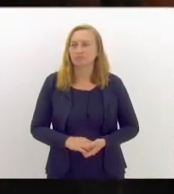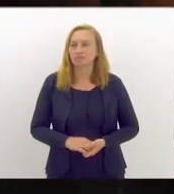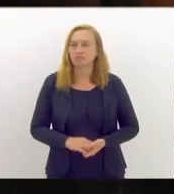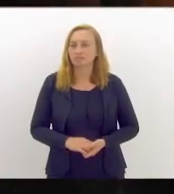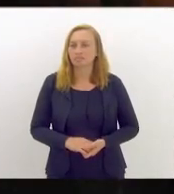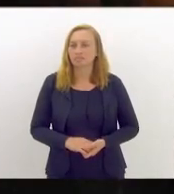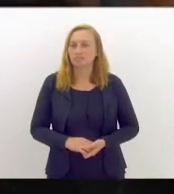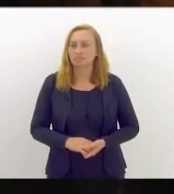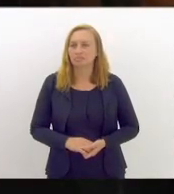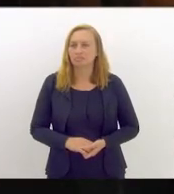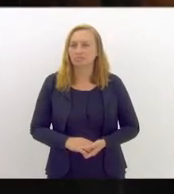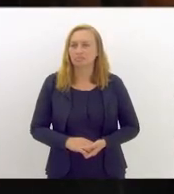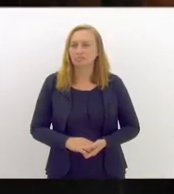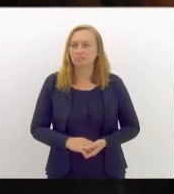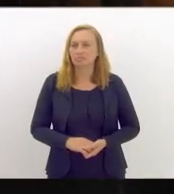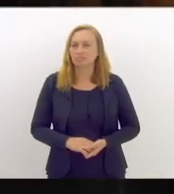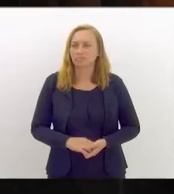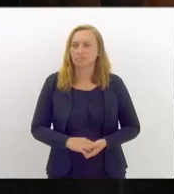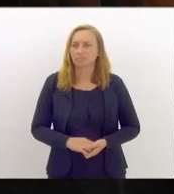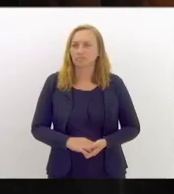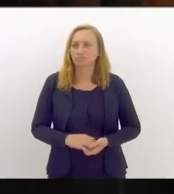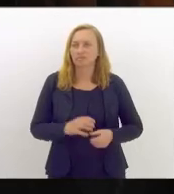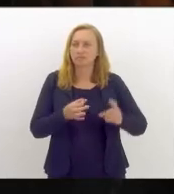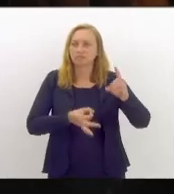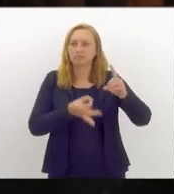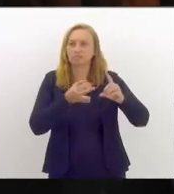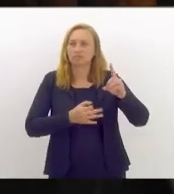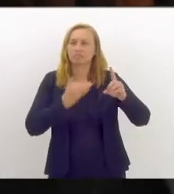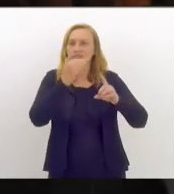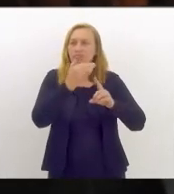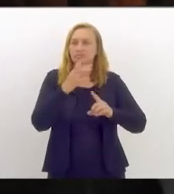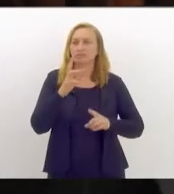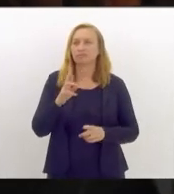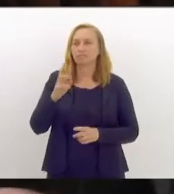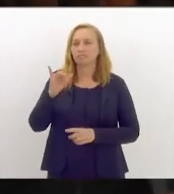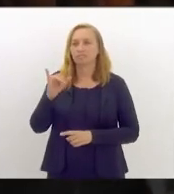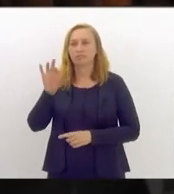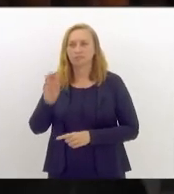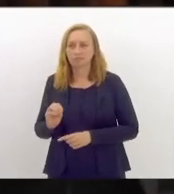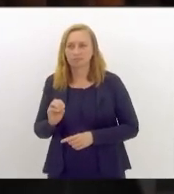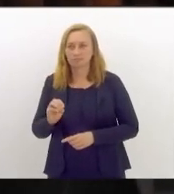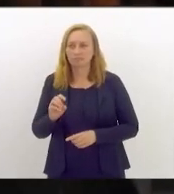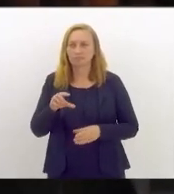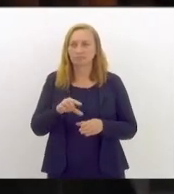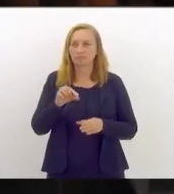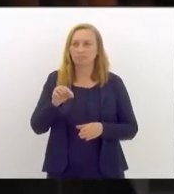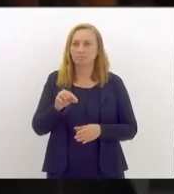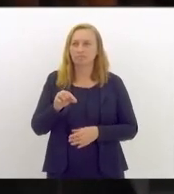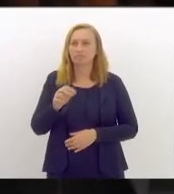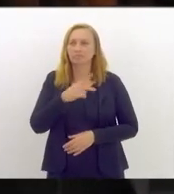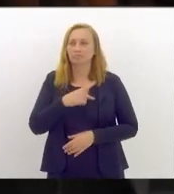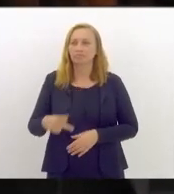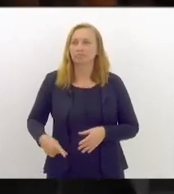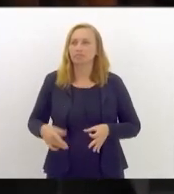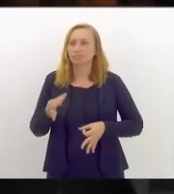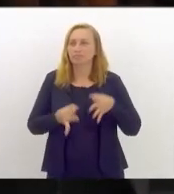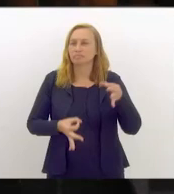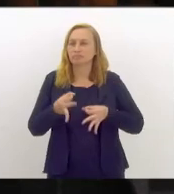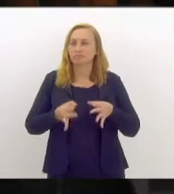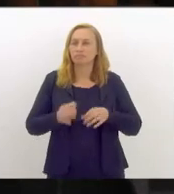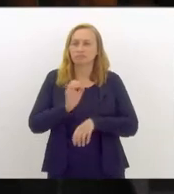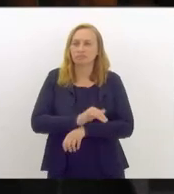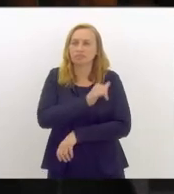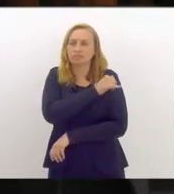Desembargador Ricardo Cardoso recém-eleito presidente tribunal de justiça do Estado do Rio de Janeiro